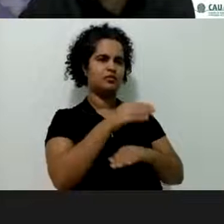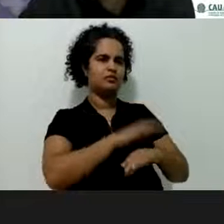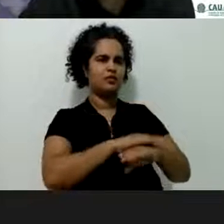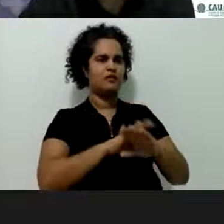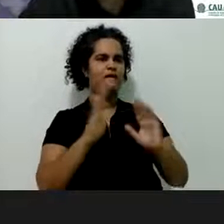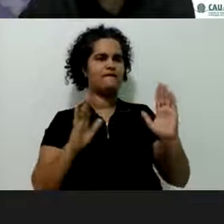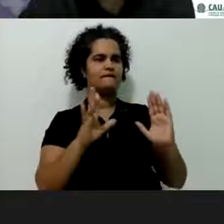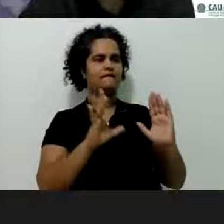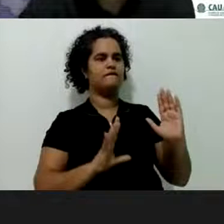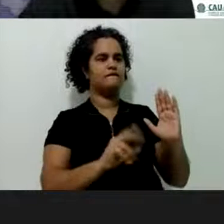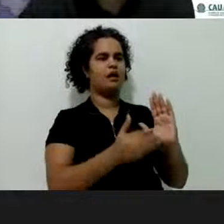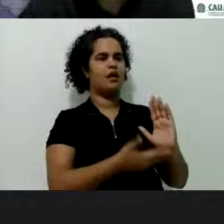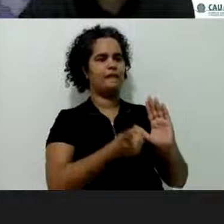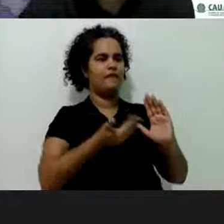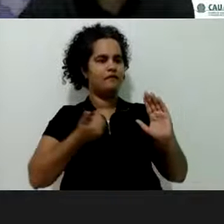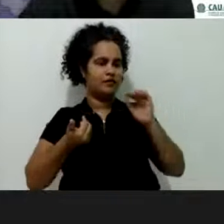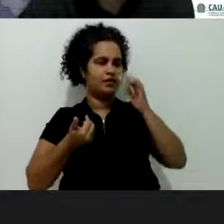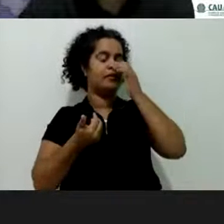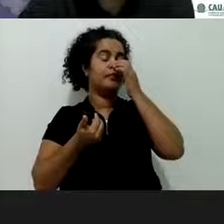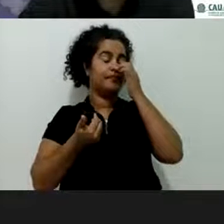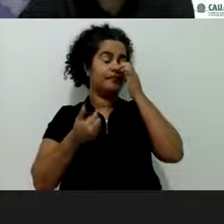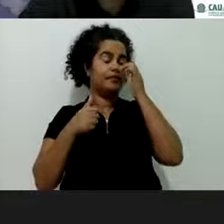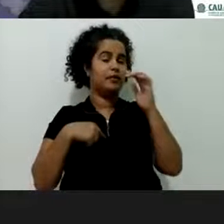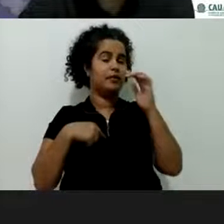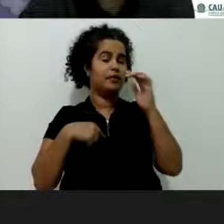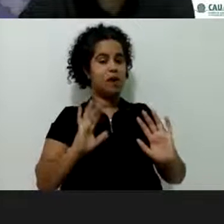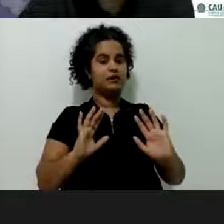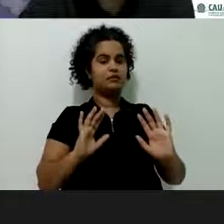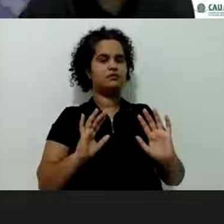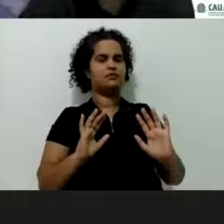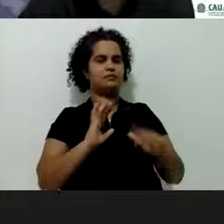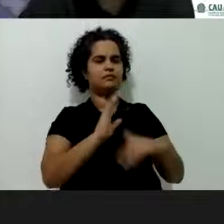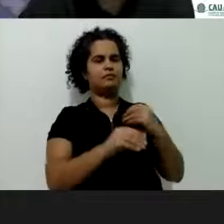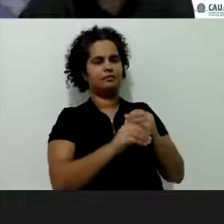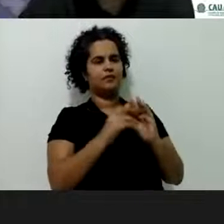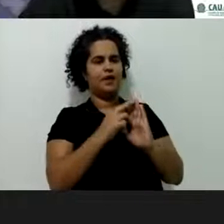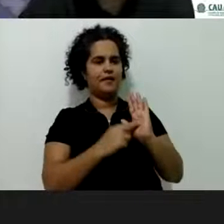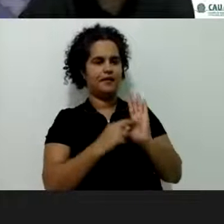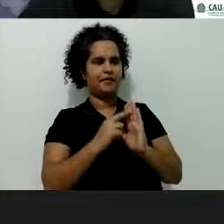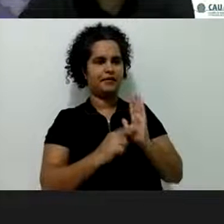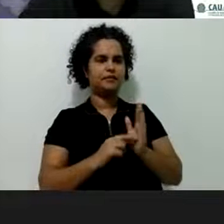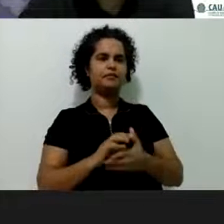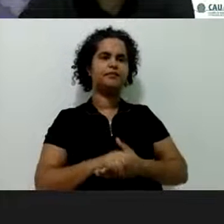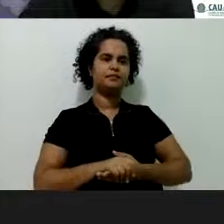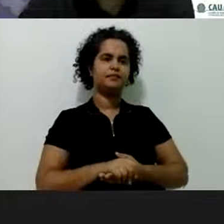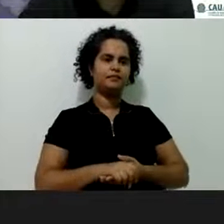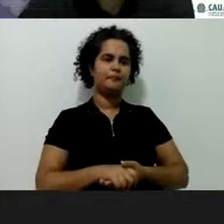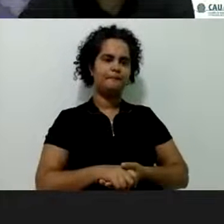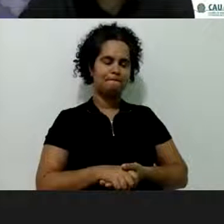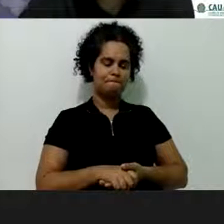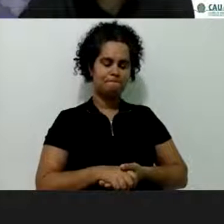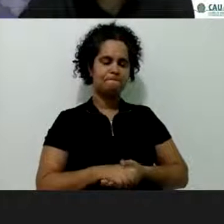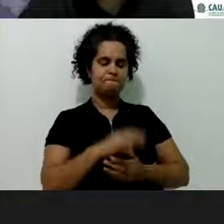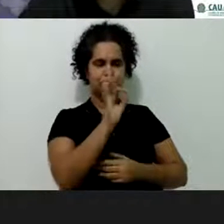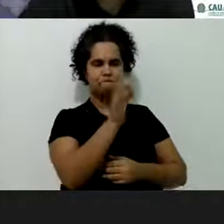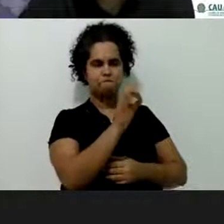removido. Então, abre uma exceção à regra, né? Sim, exato. Tem